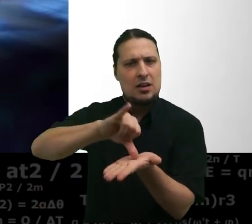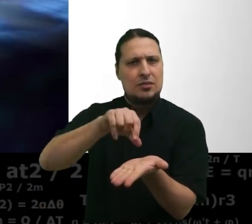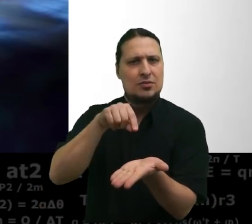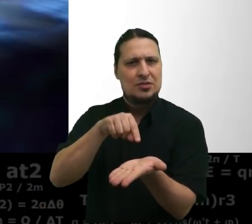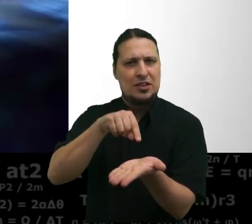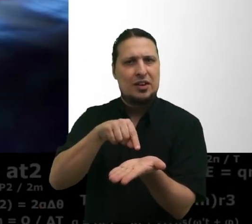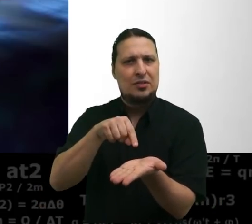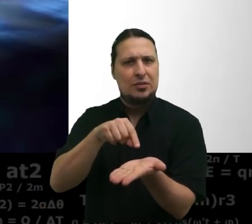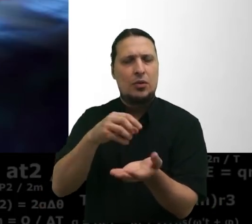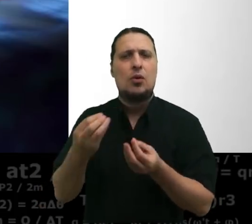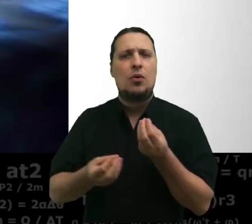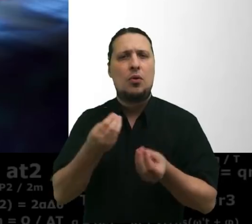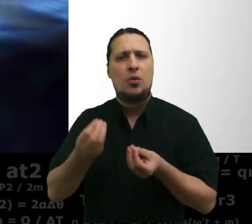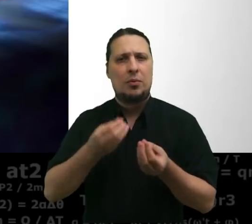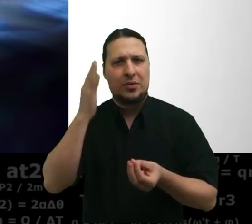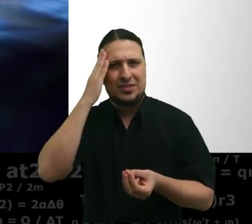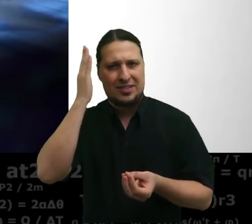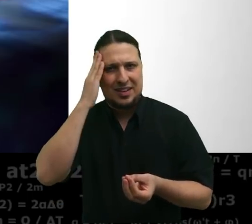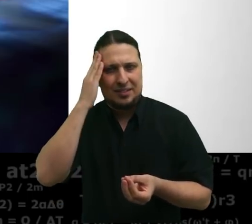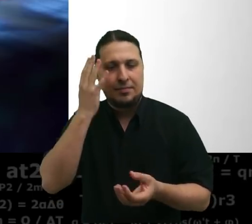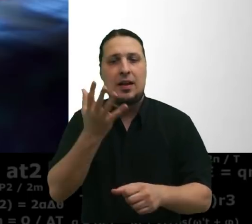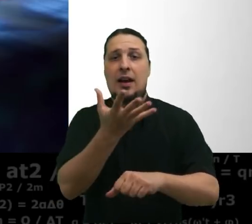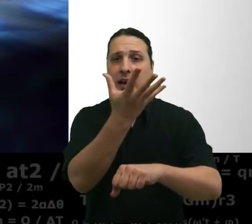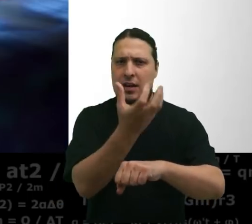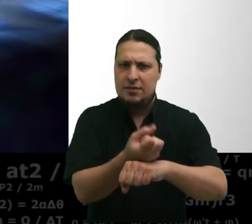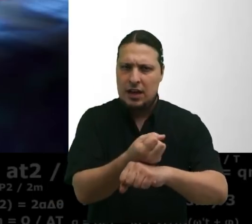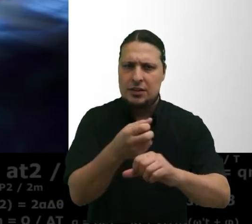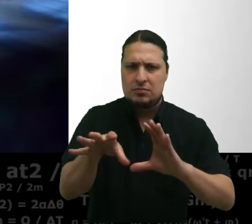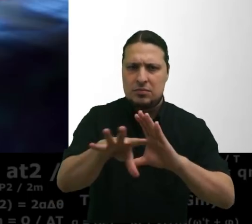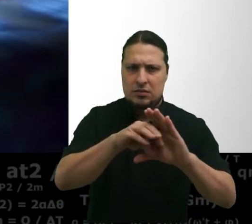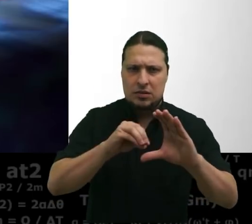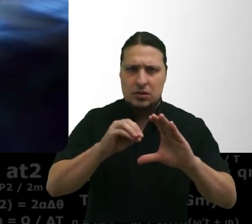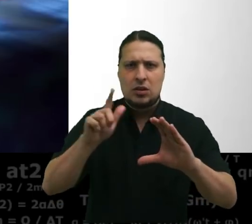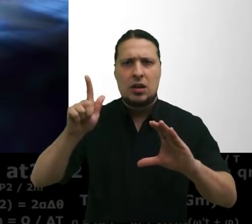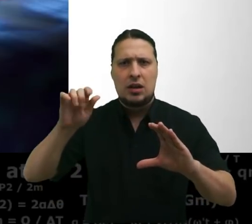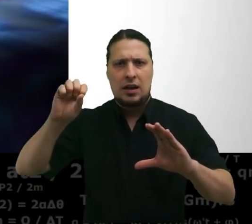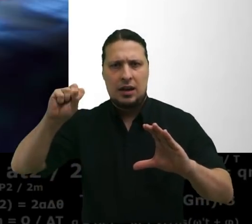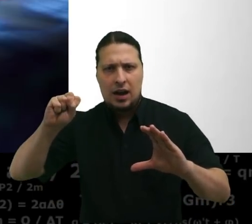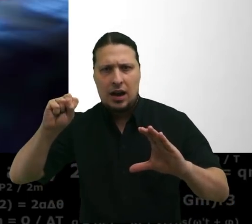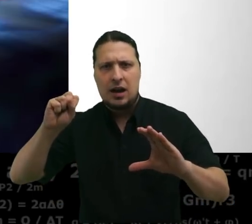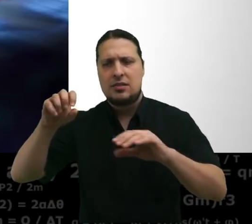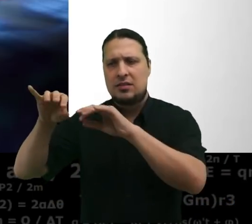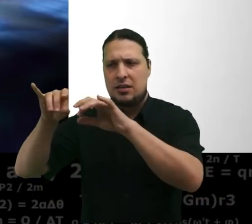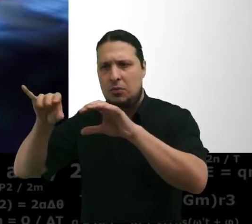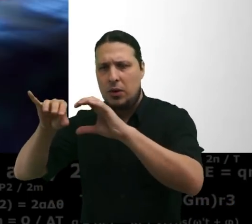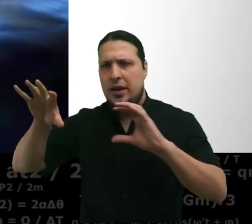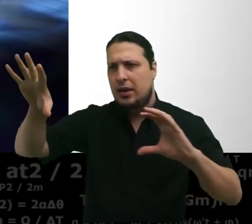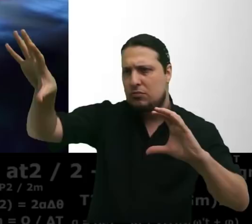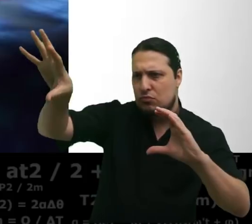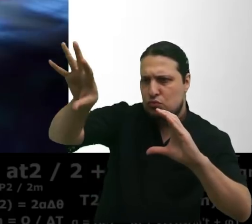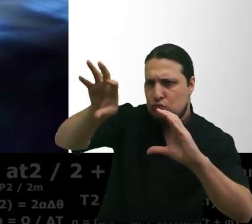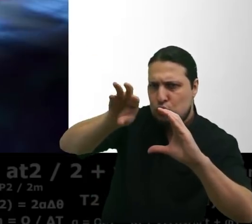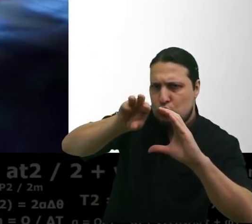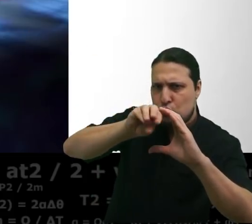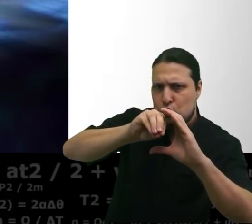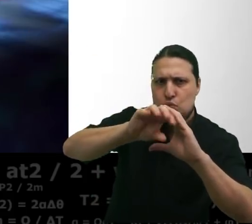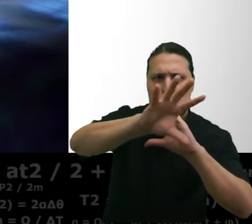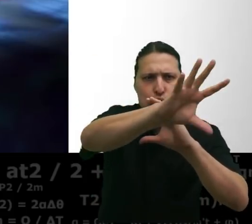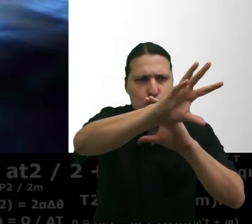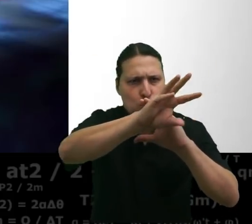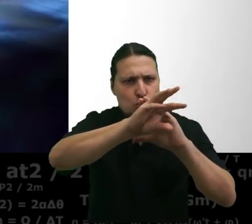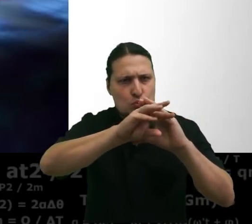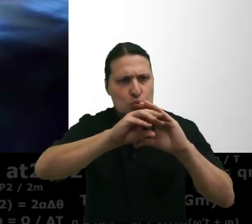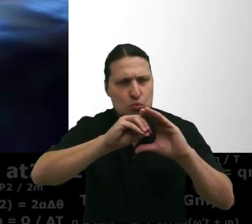volta. Tá? Essa aqui é a formulazinha para calcular ele. Sigma é uma medida do movimento aleatório